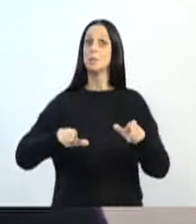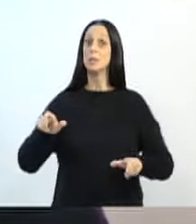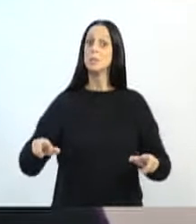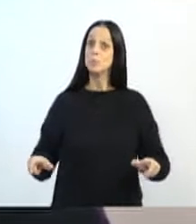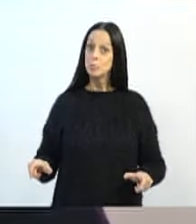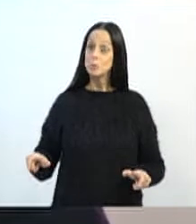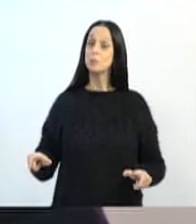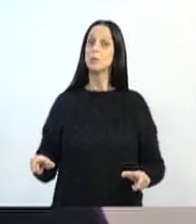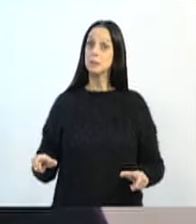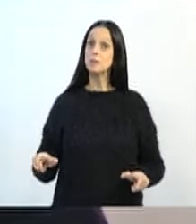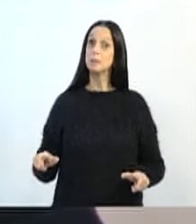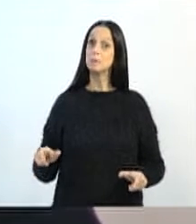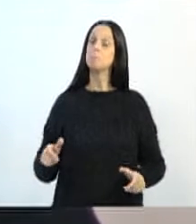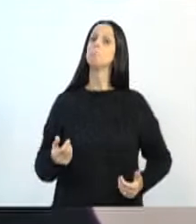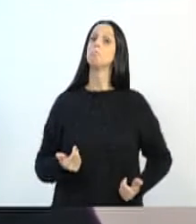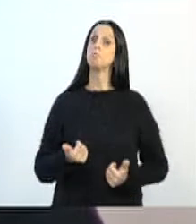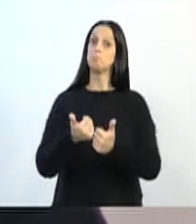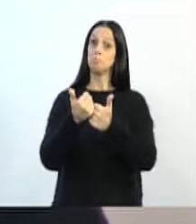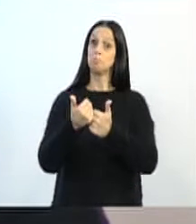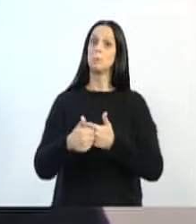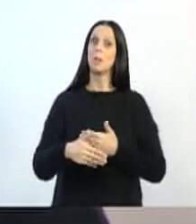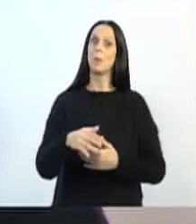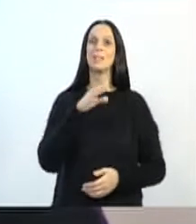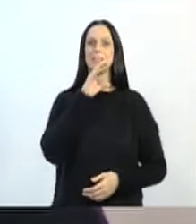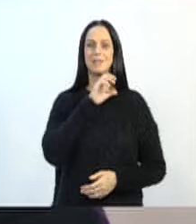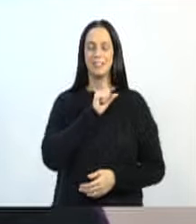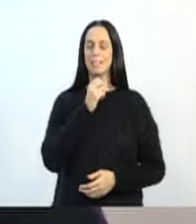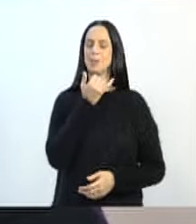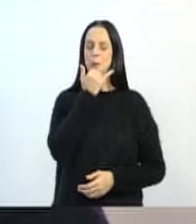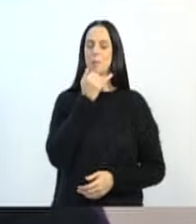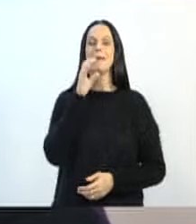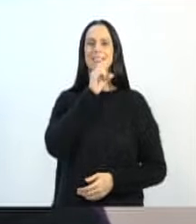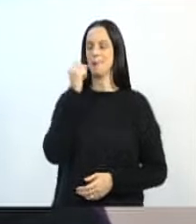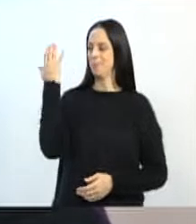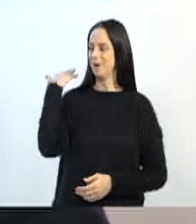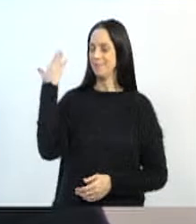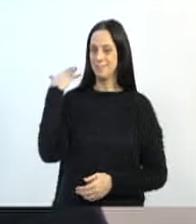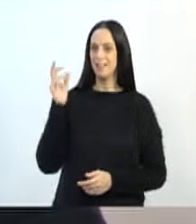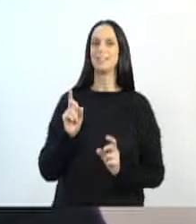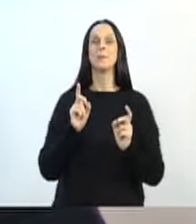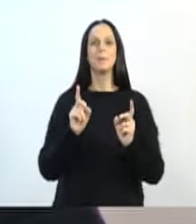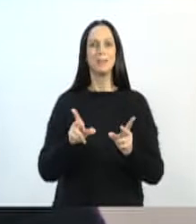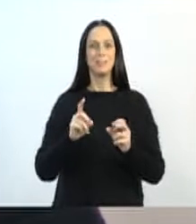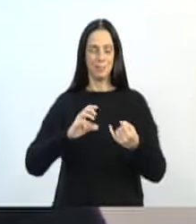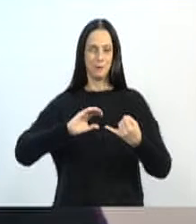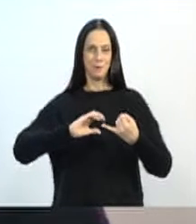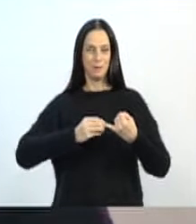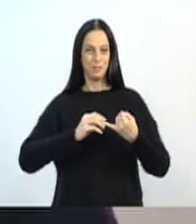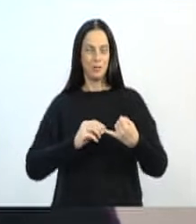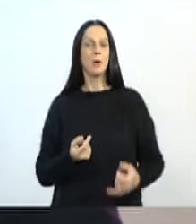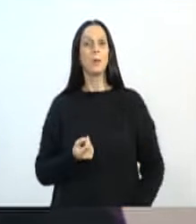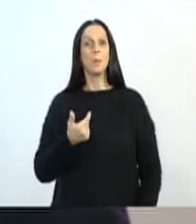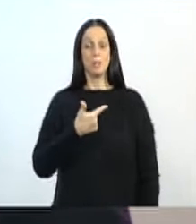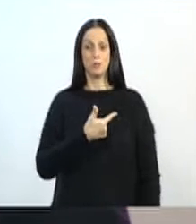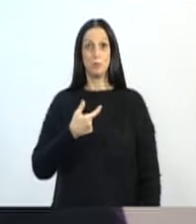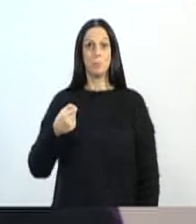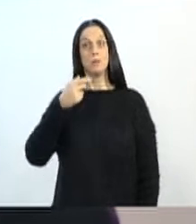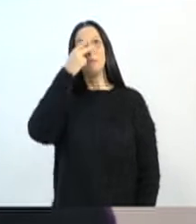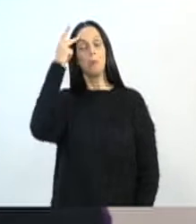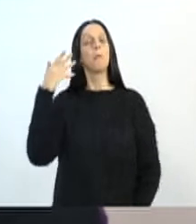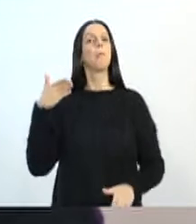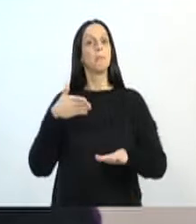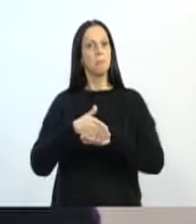que colaboraram no sábado, feijoada lá no Samai, em parceria com o Nilton. Quase 200 pessoas estiveram